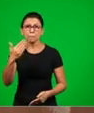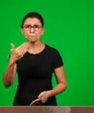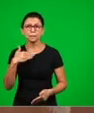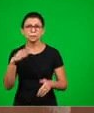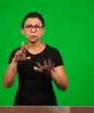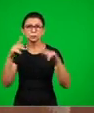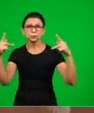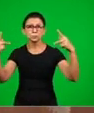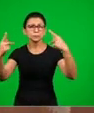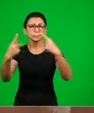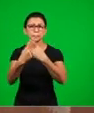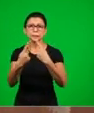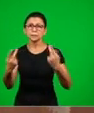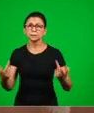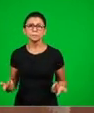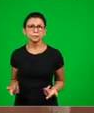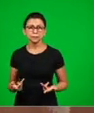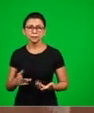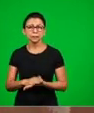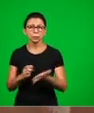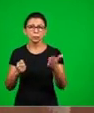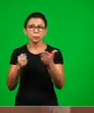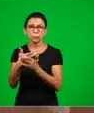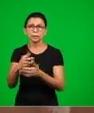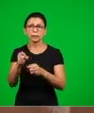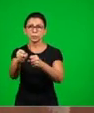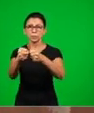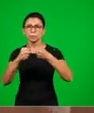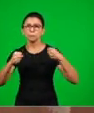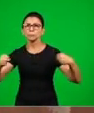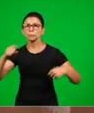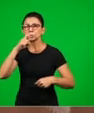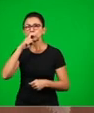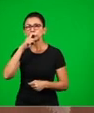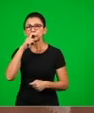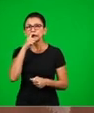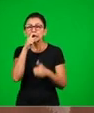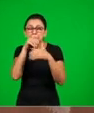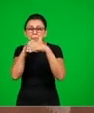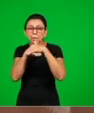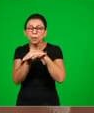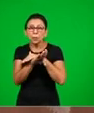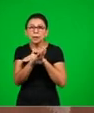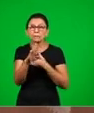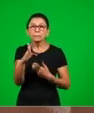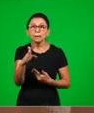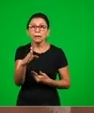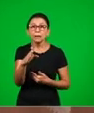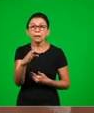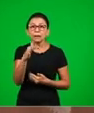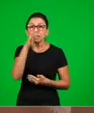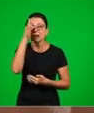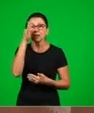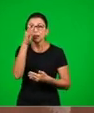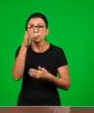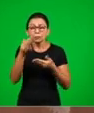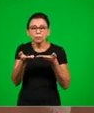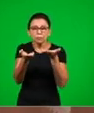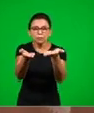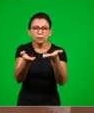de energia elétrica, para botar 3 flores para guardar, para não sei o que, para o culto. Eu